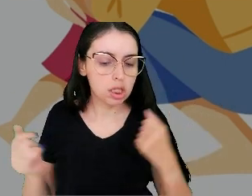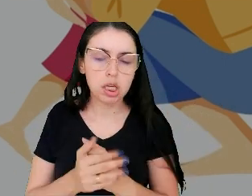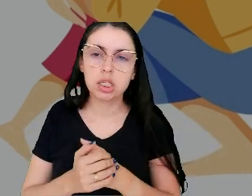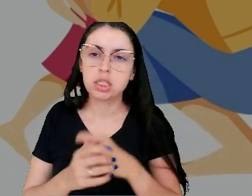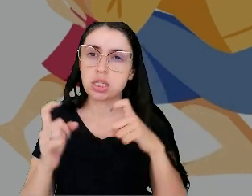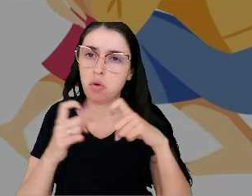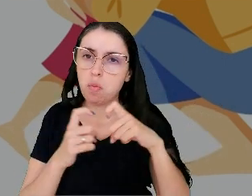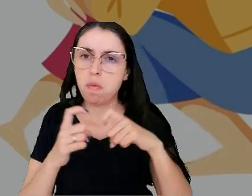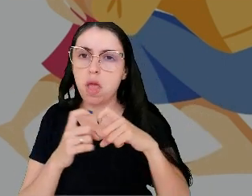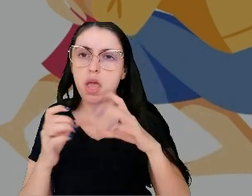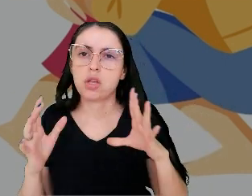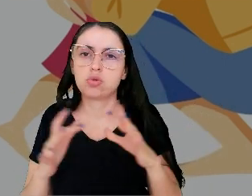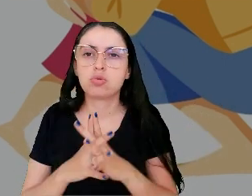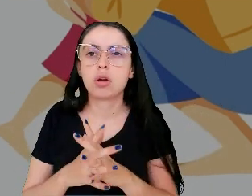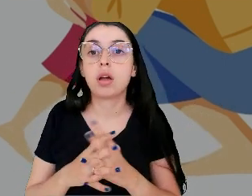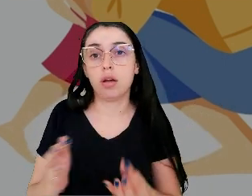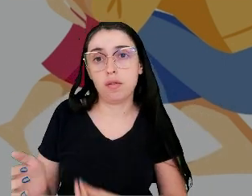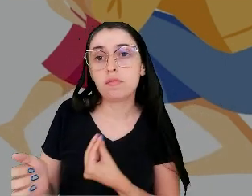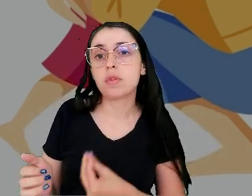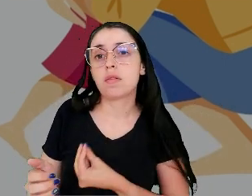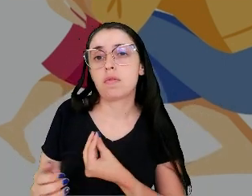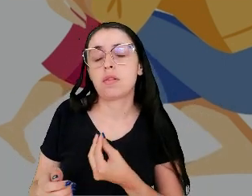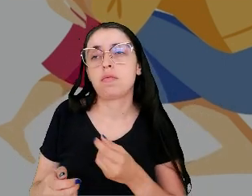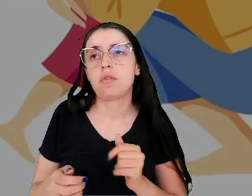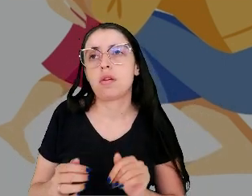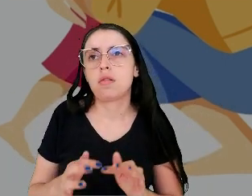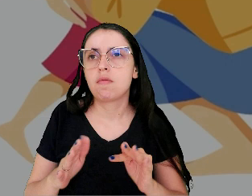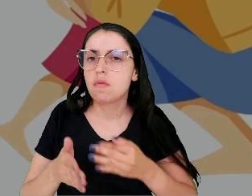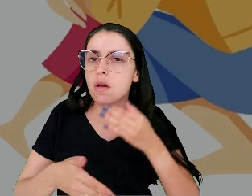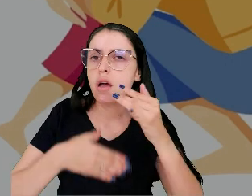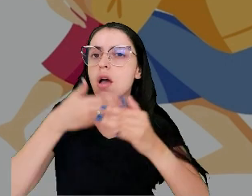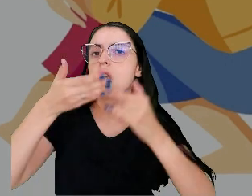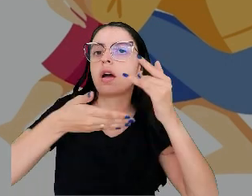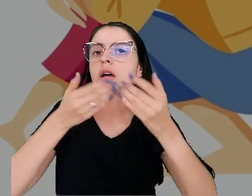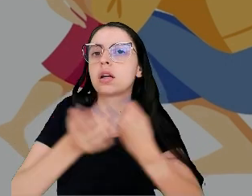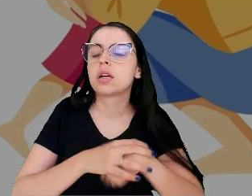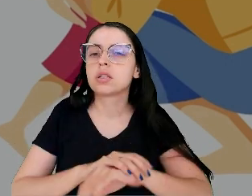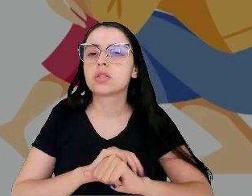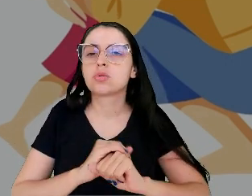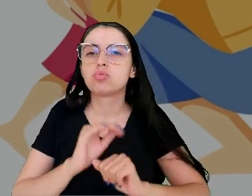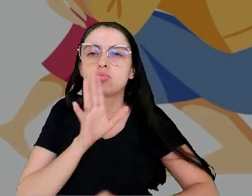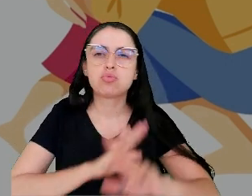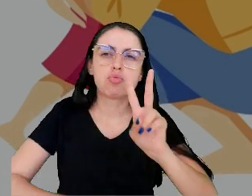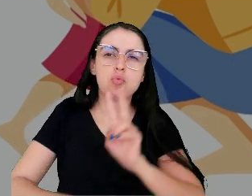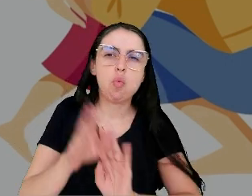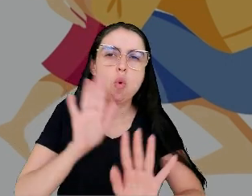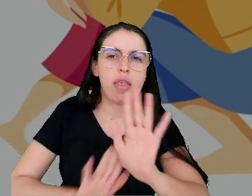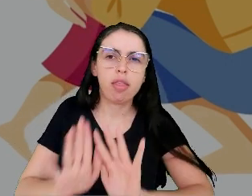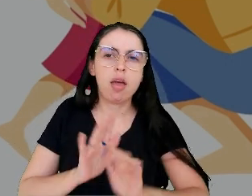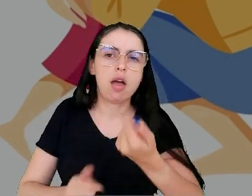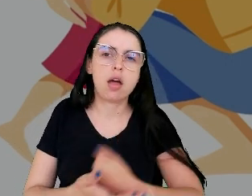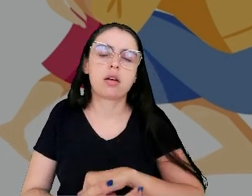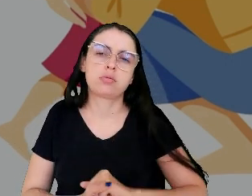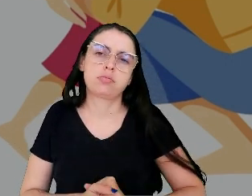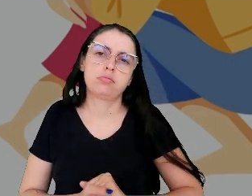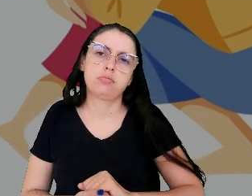Ela só ficou viva graças aos avanços da terapia intensiva. Ela tem o drama